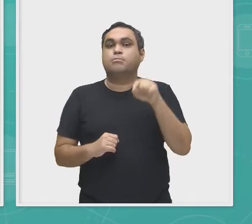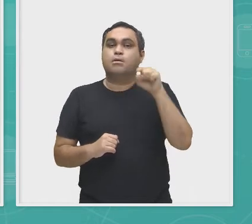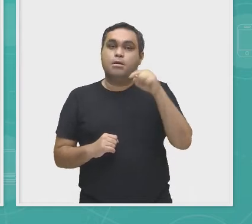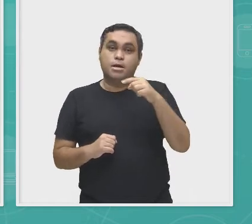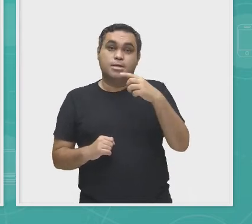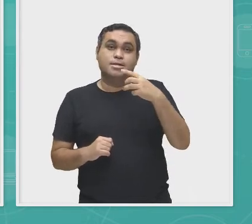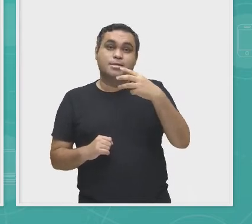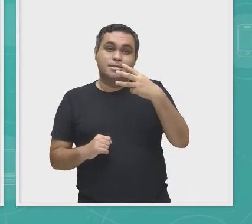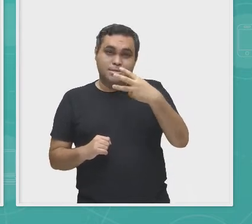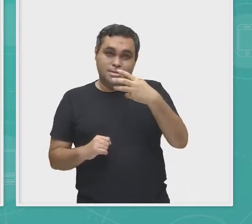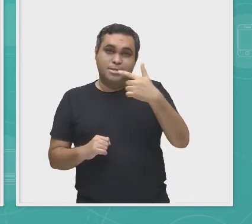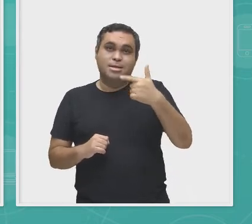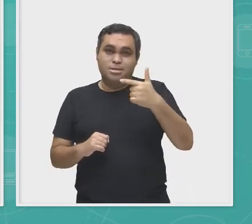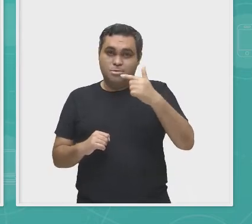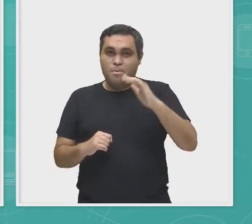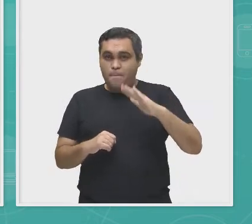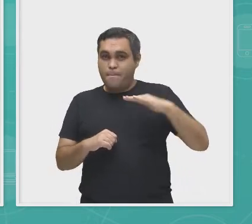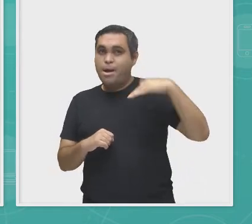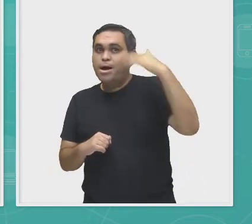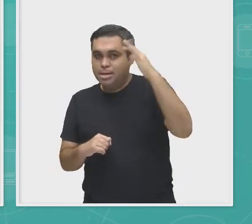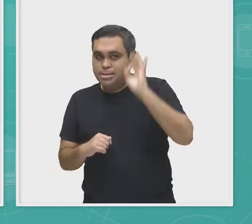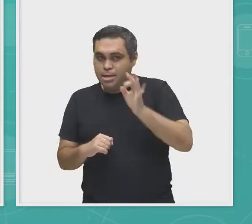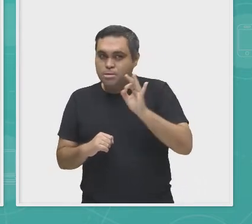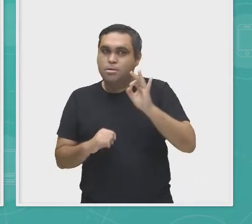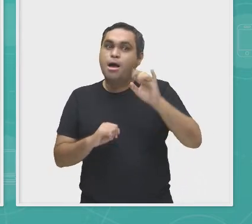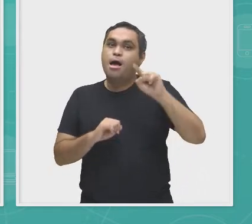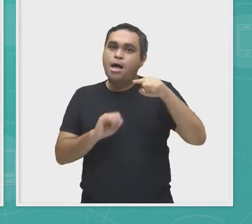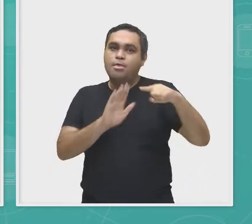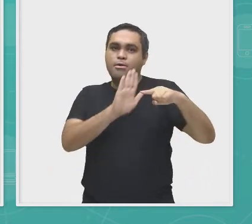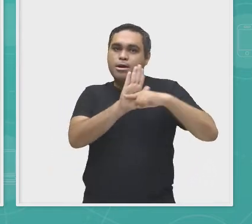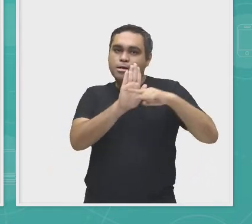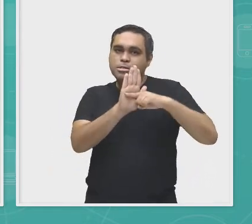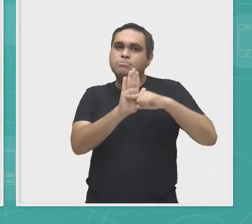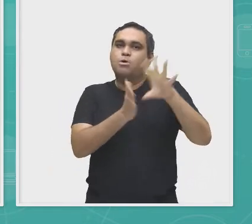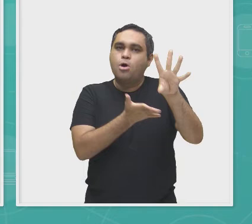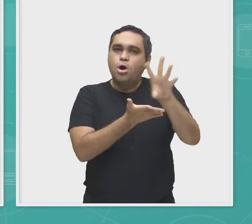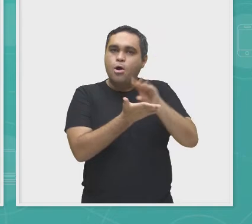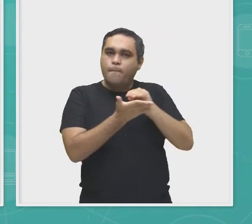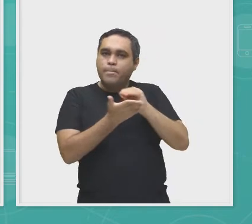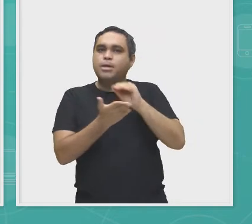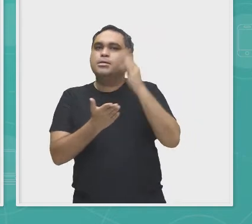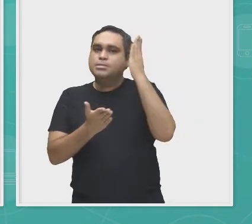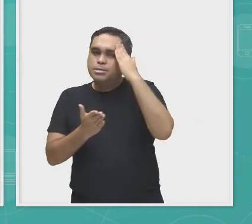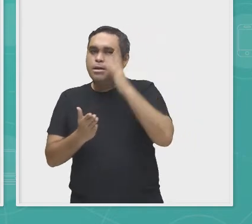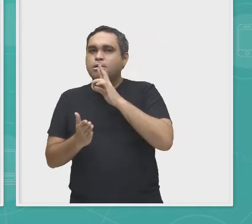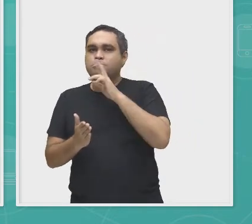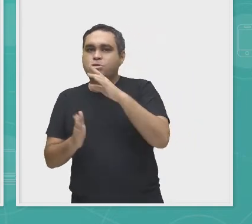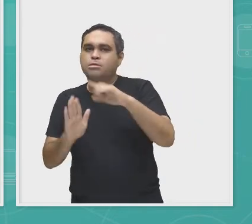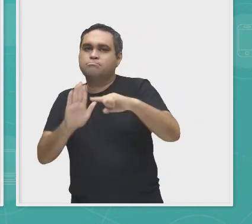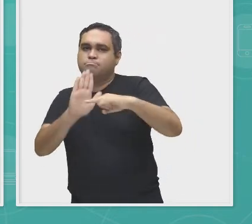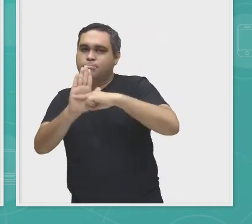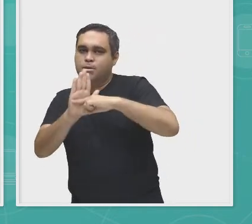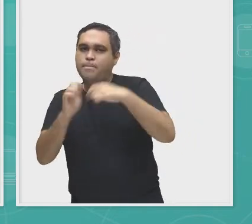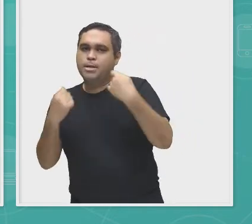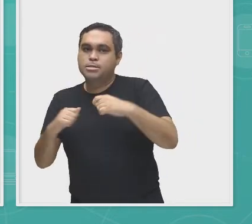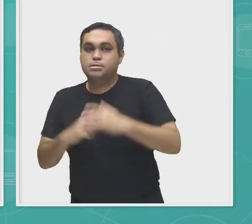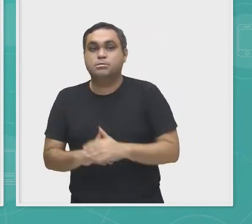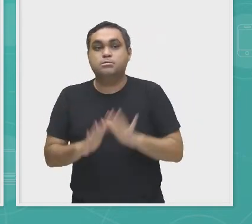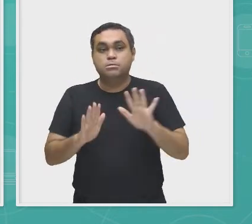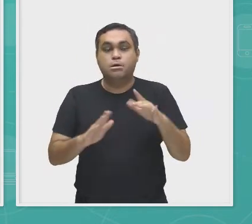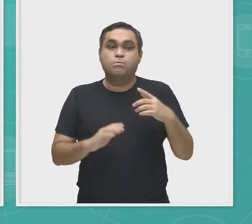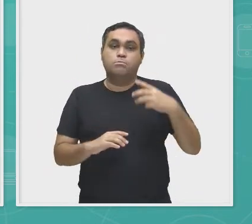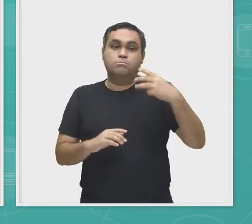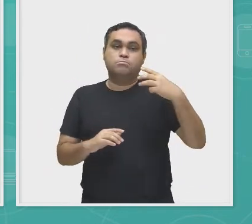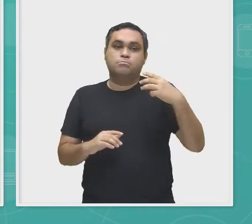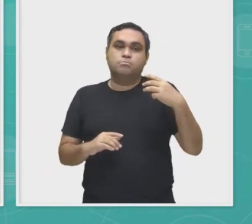em módulo. Então eu já sei que a resposta vai ser negativa. Então eu vou ter 25 menos